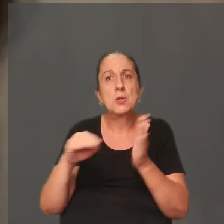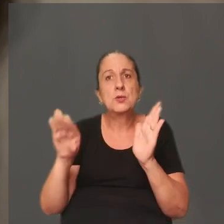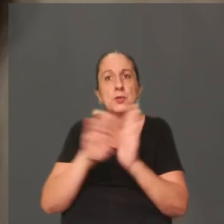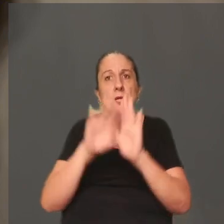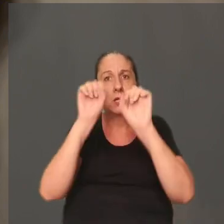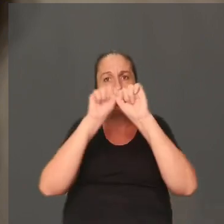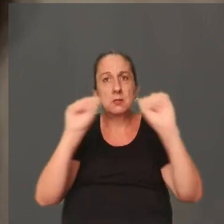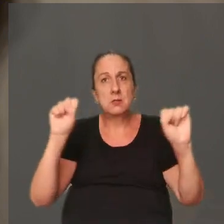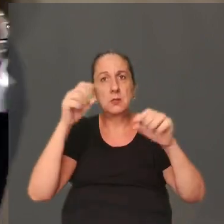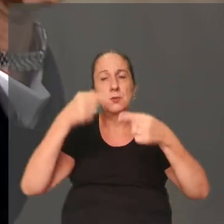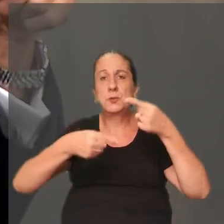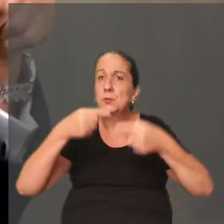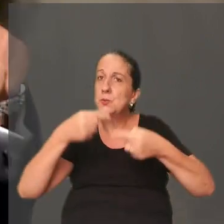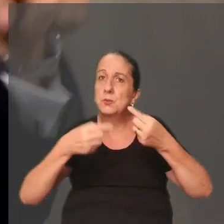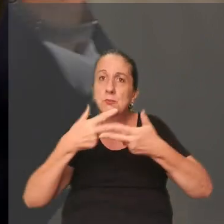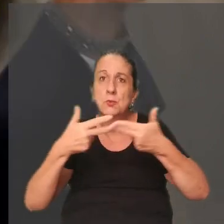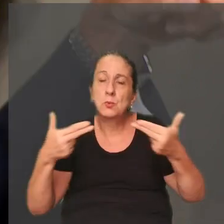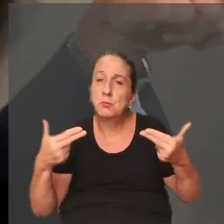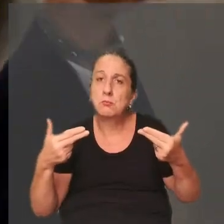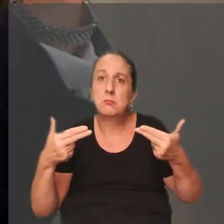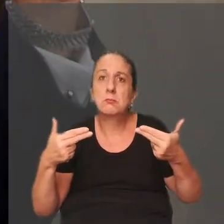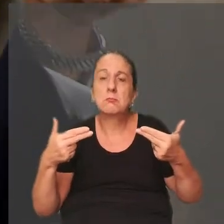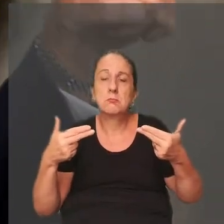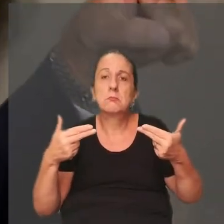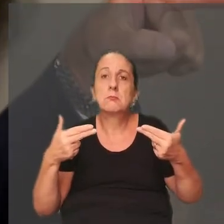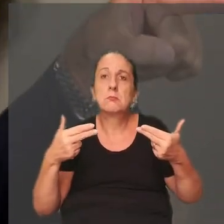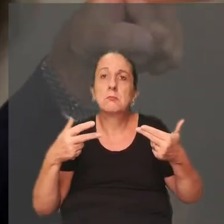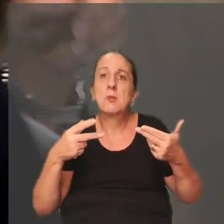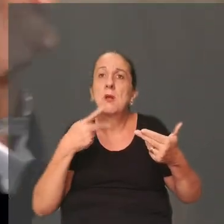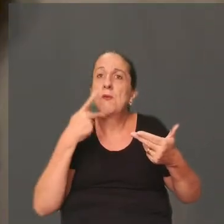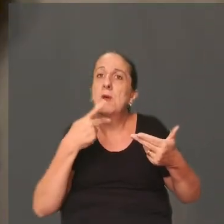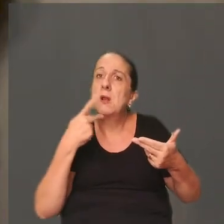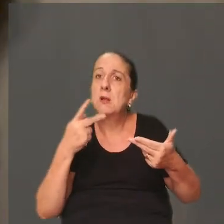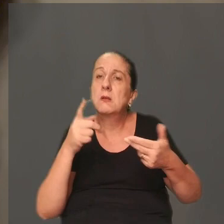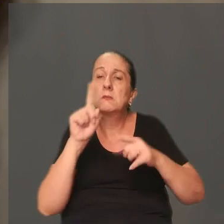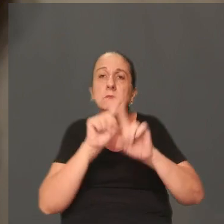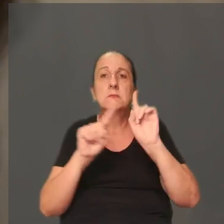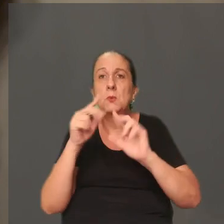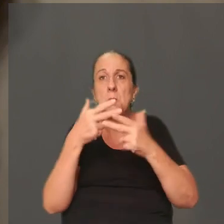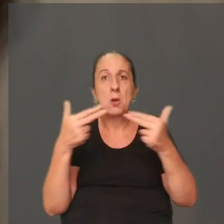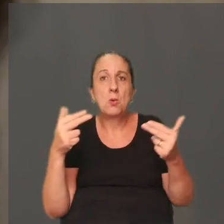recursos chegassem no tribunal discutindo determinado